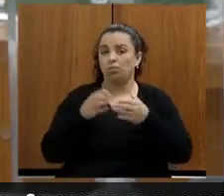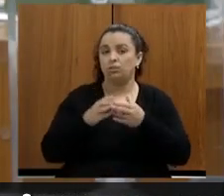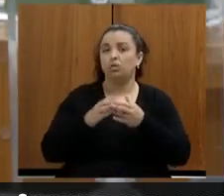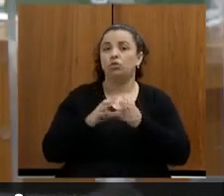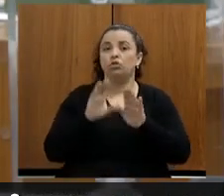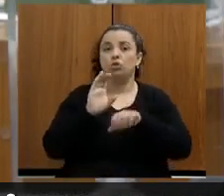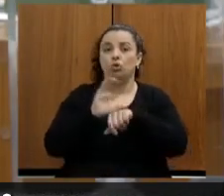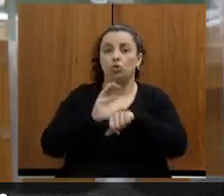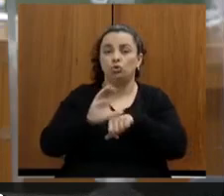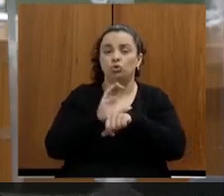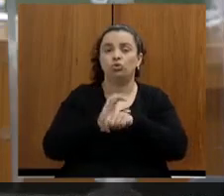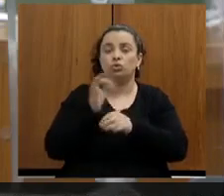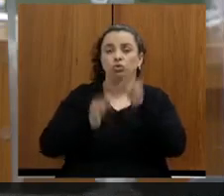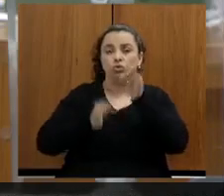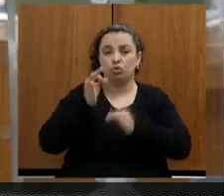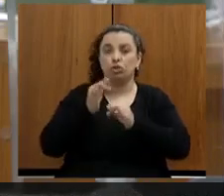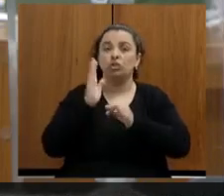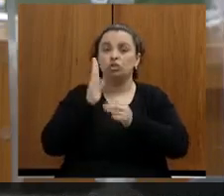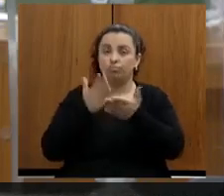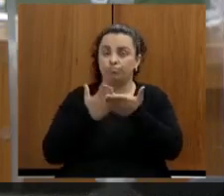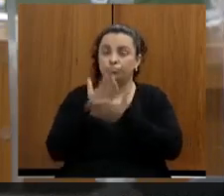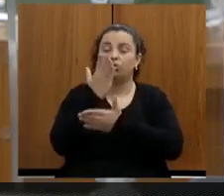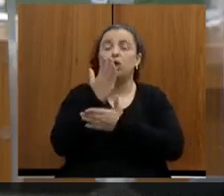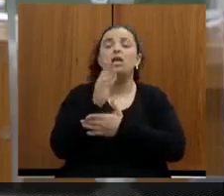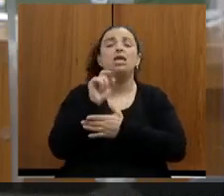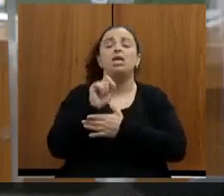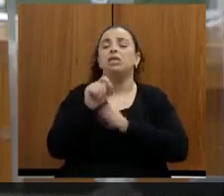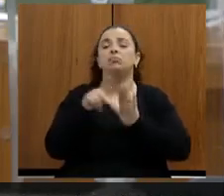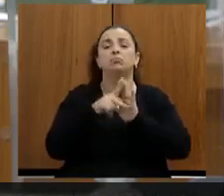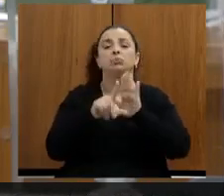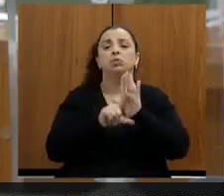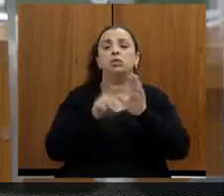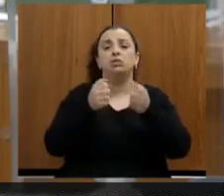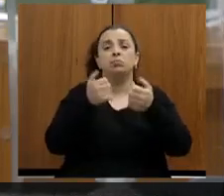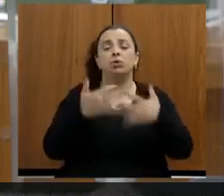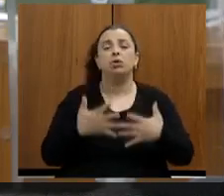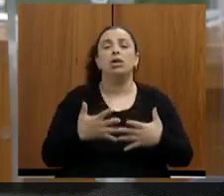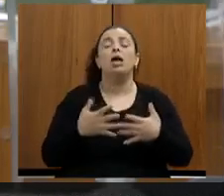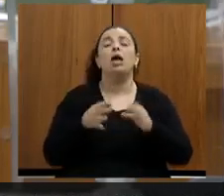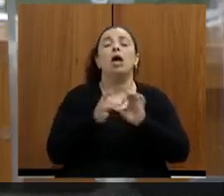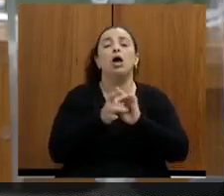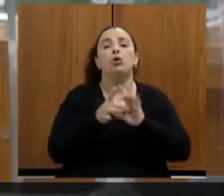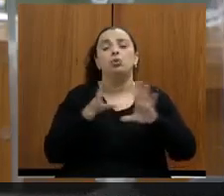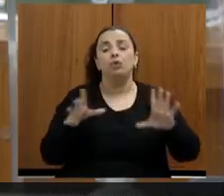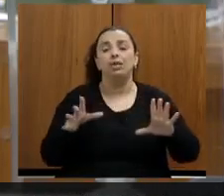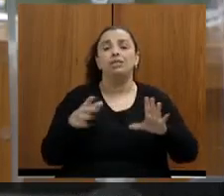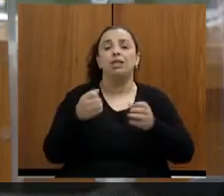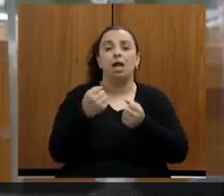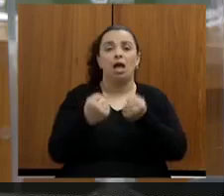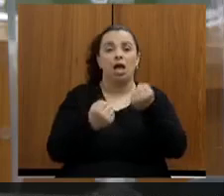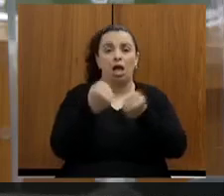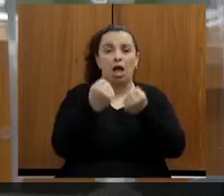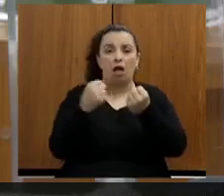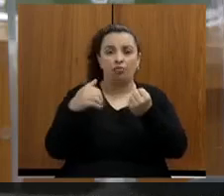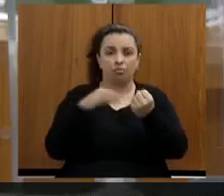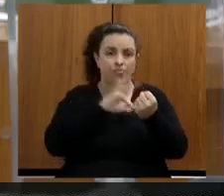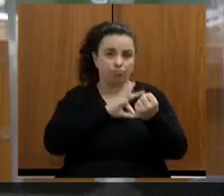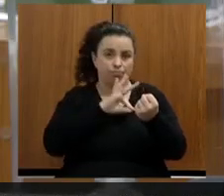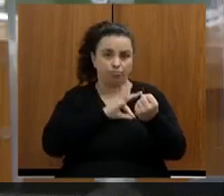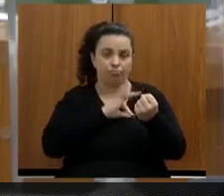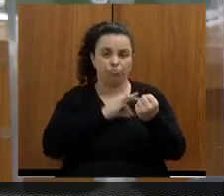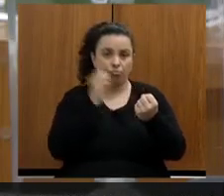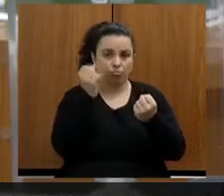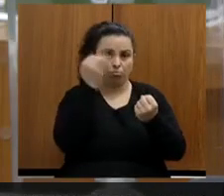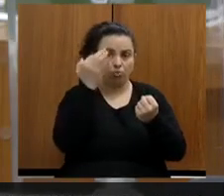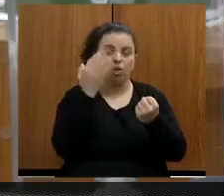que autoriza o poder executivo a receber doações de vidros blindados para viaturas das polícias civis militares